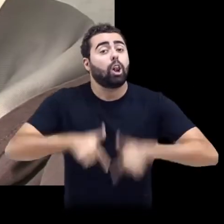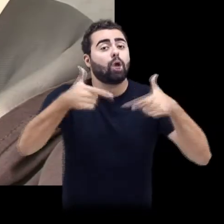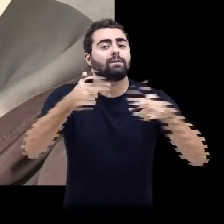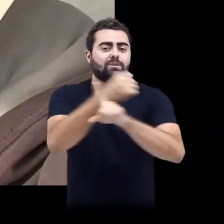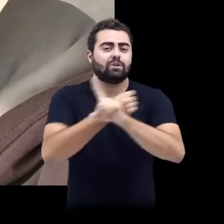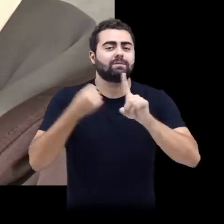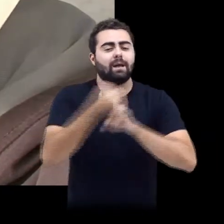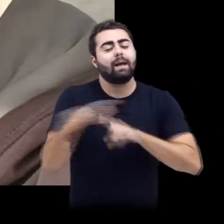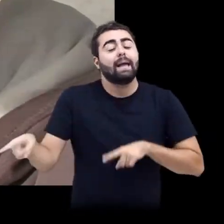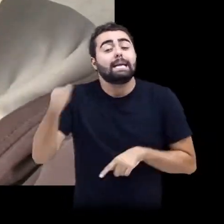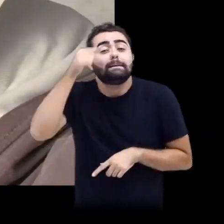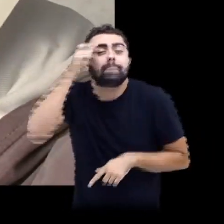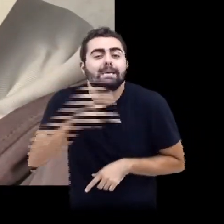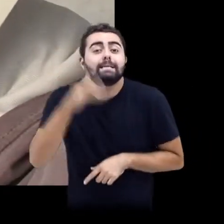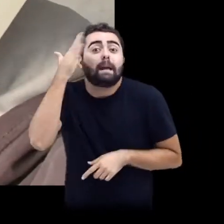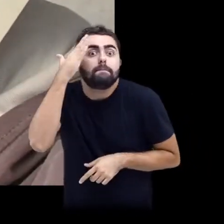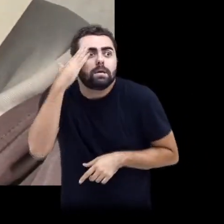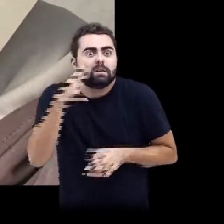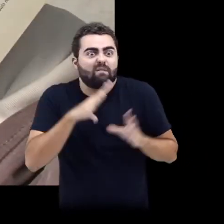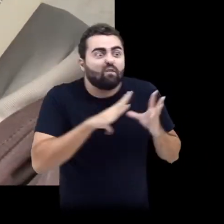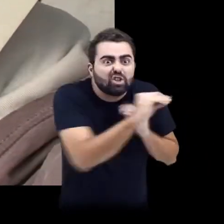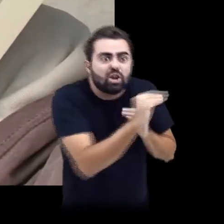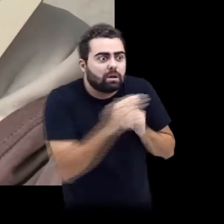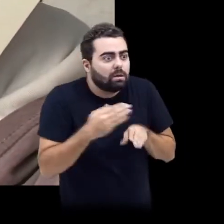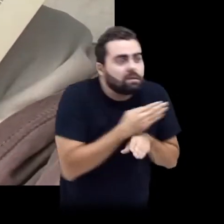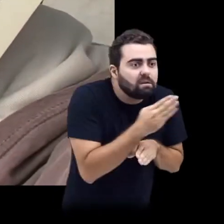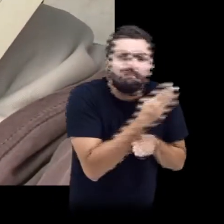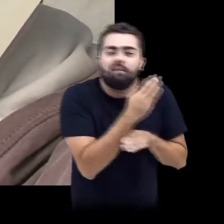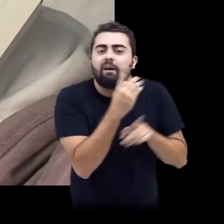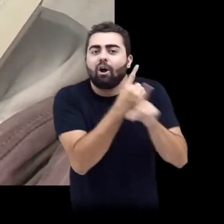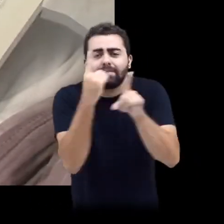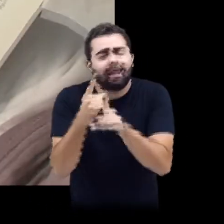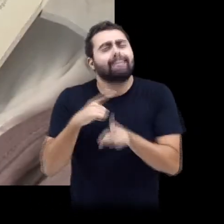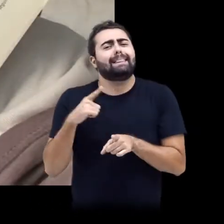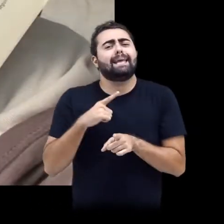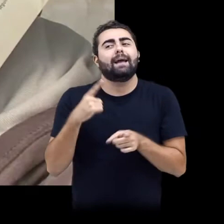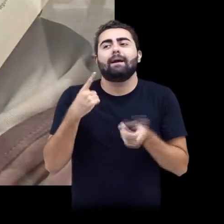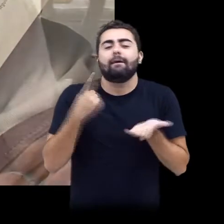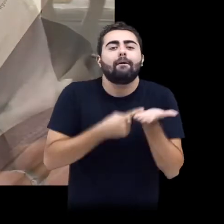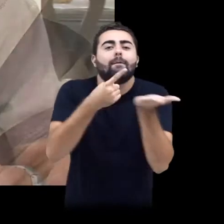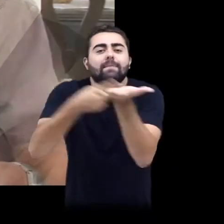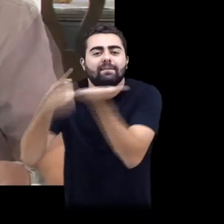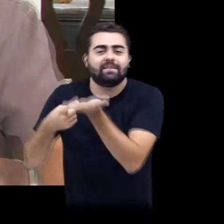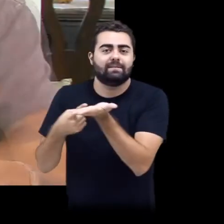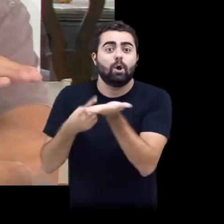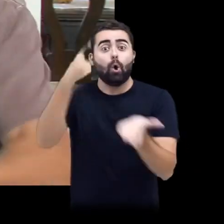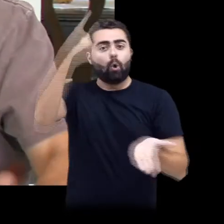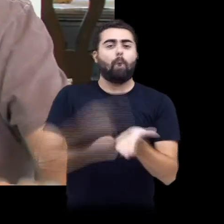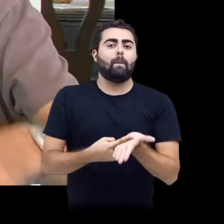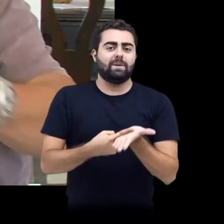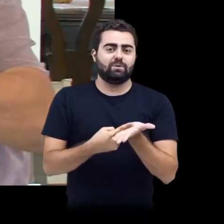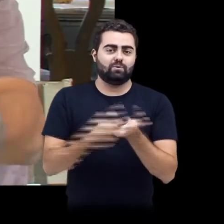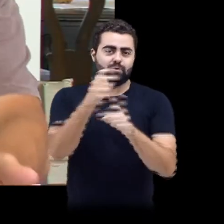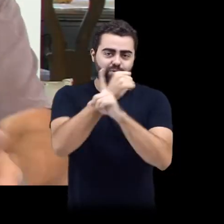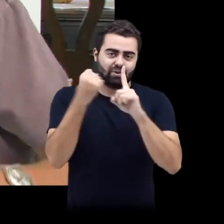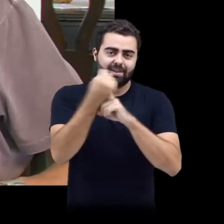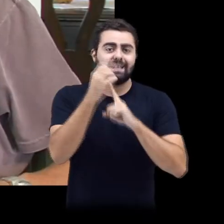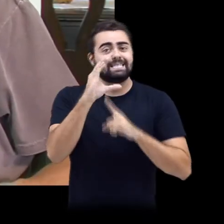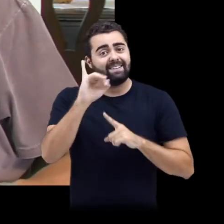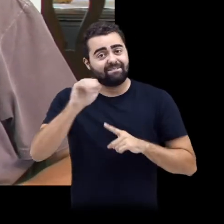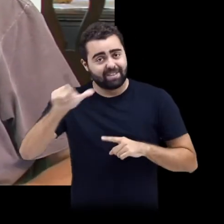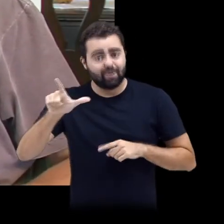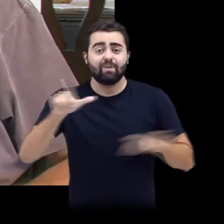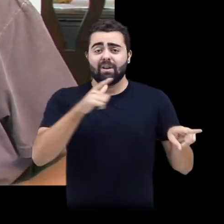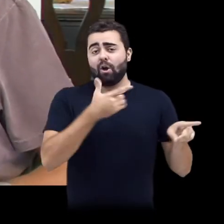sabiam reorganizar forças democráticas, tinham vínculos com a sociedade civil e, por isso, eram perigosos. Dizima e depois